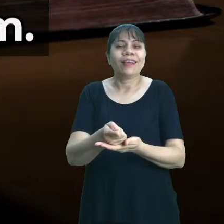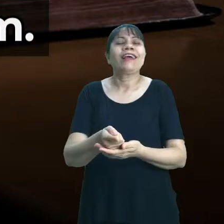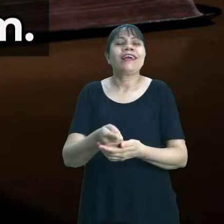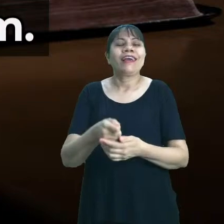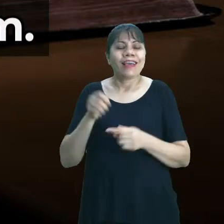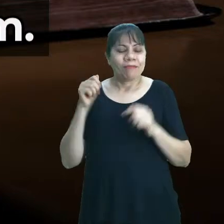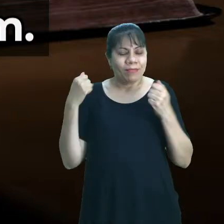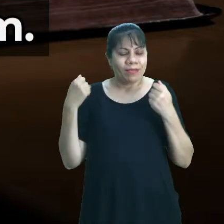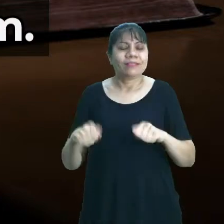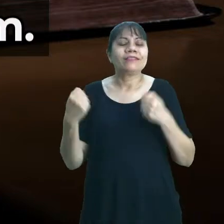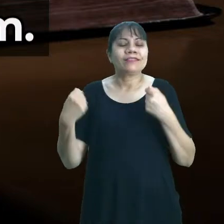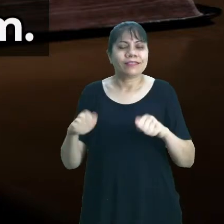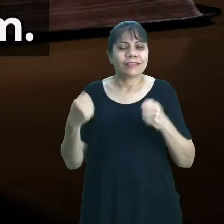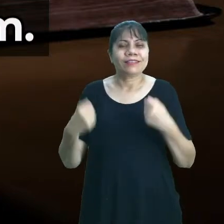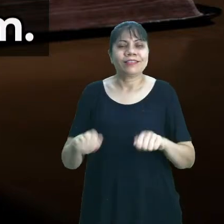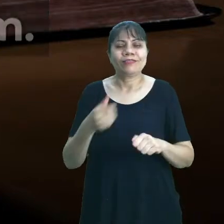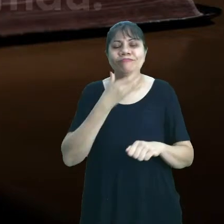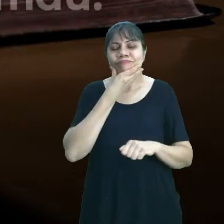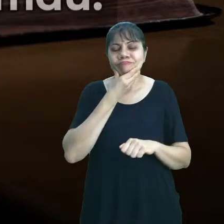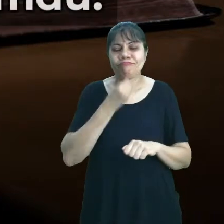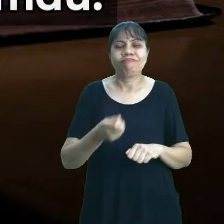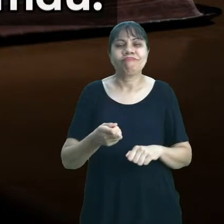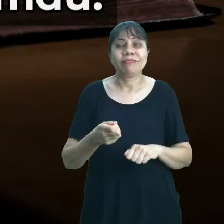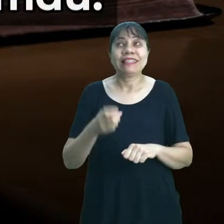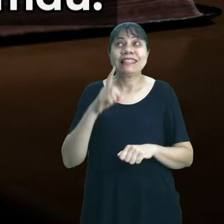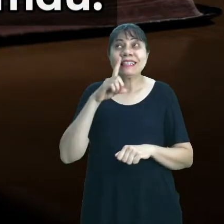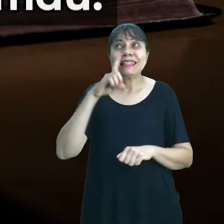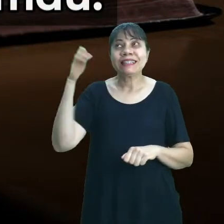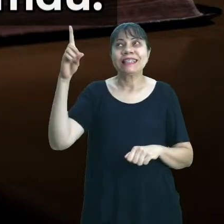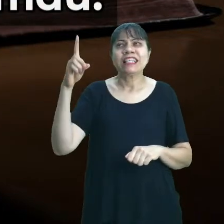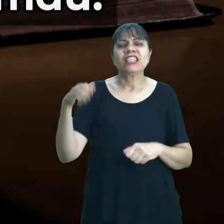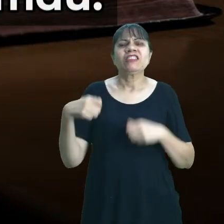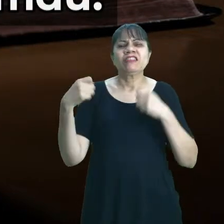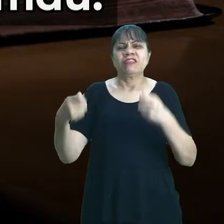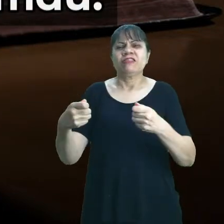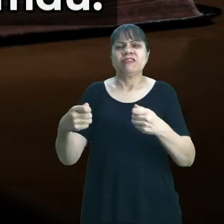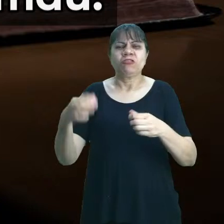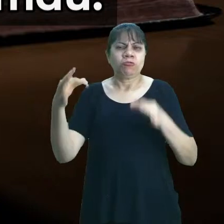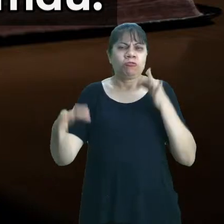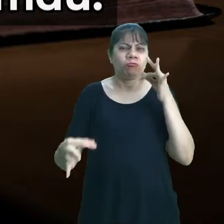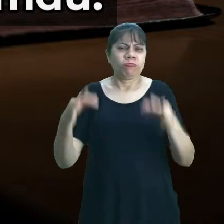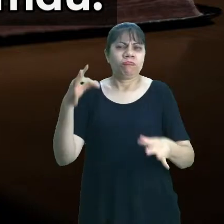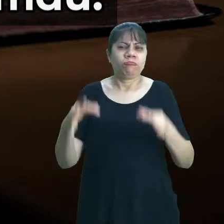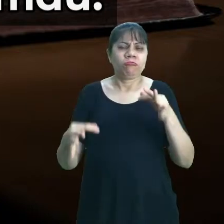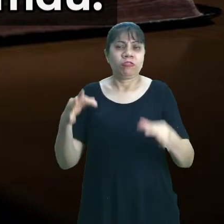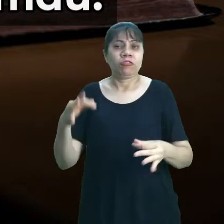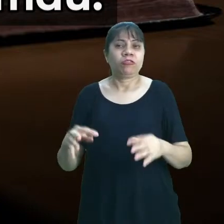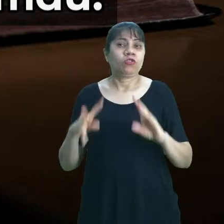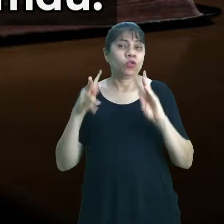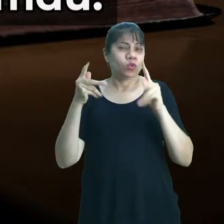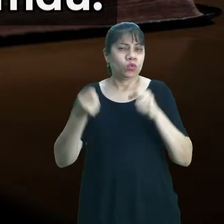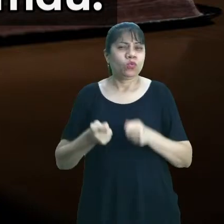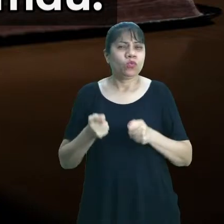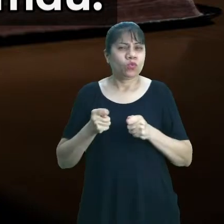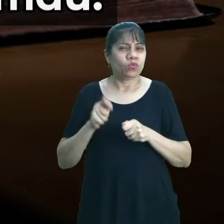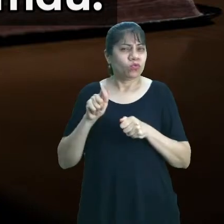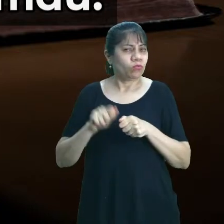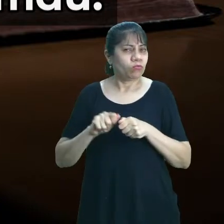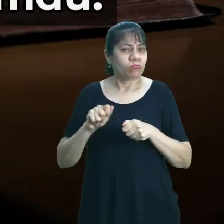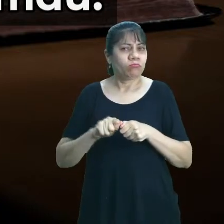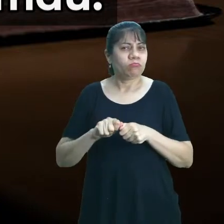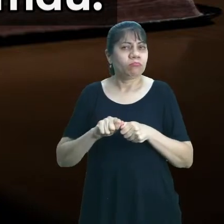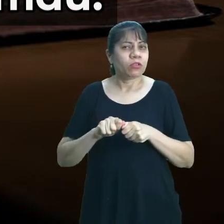homem. Pois Deus trará a julgamento tudo o que foi feito, inclusive tudo o que